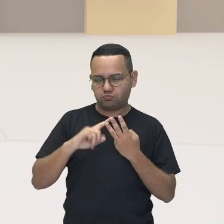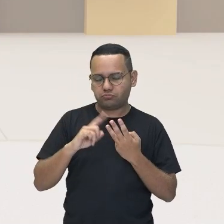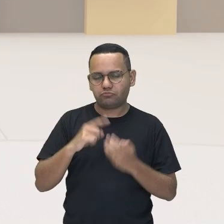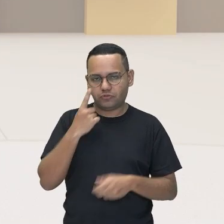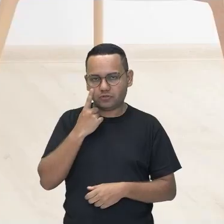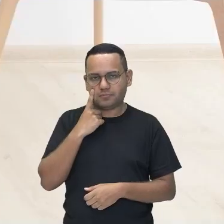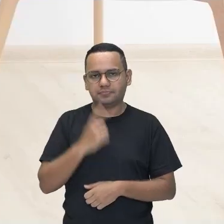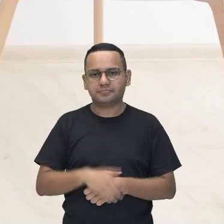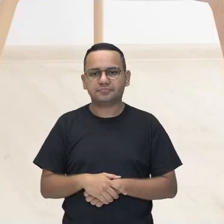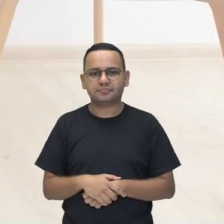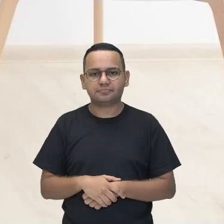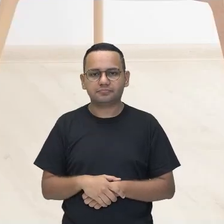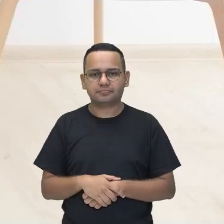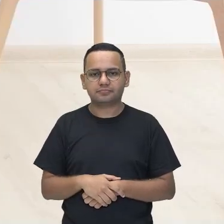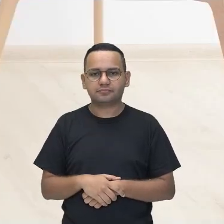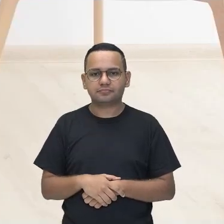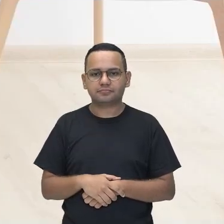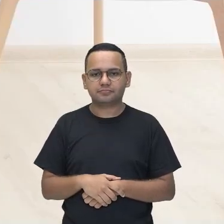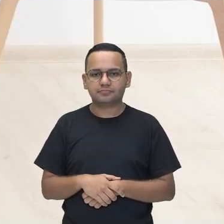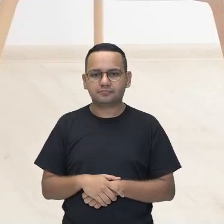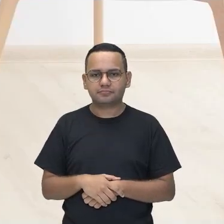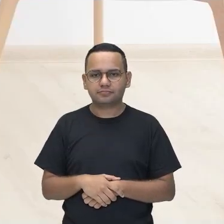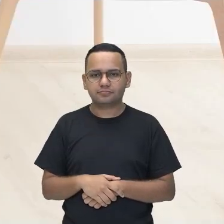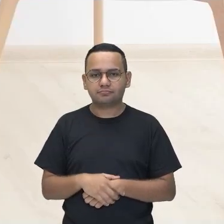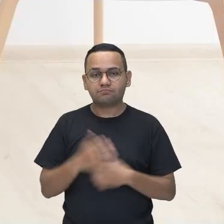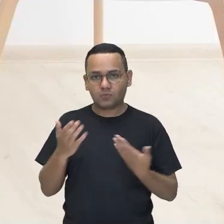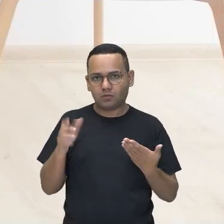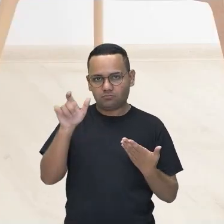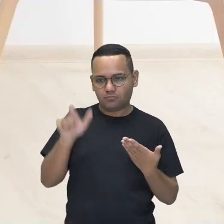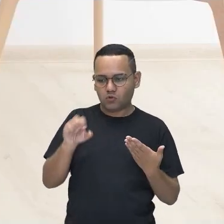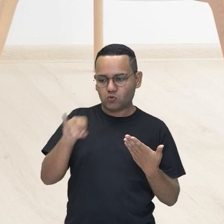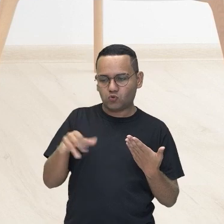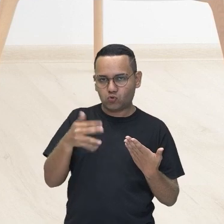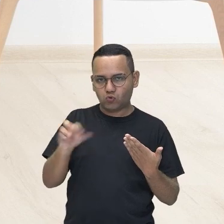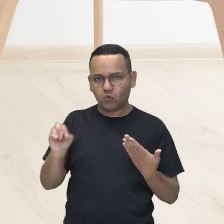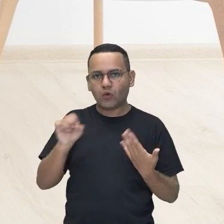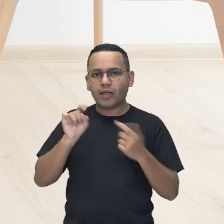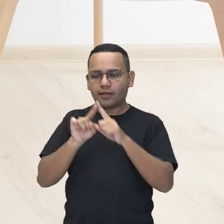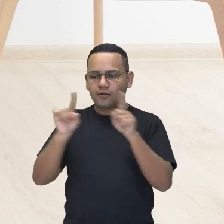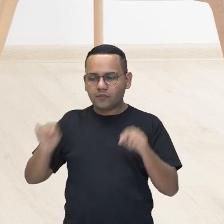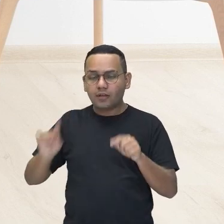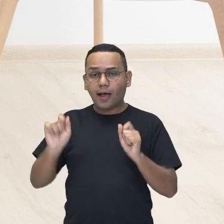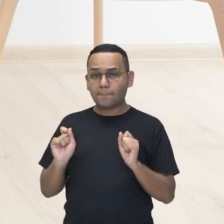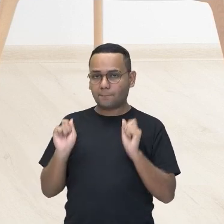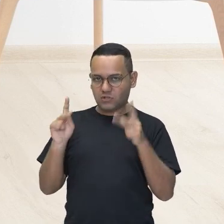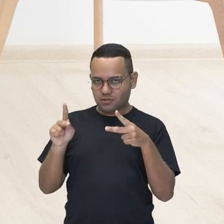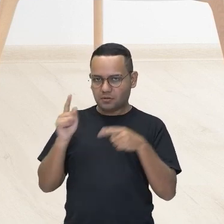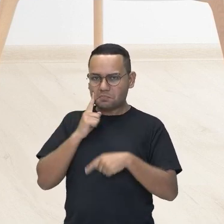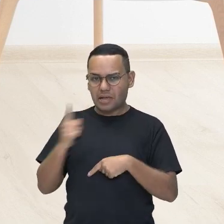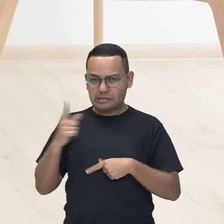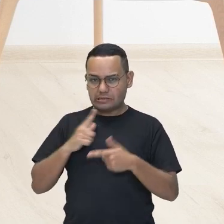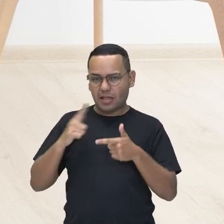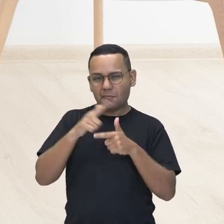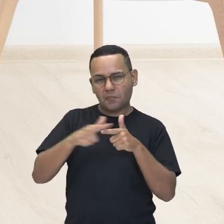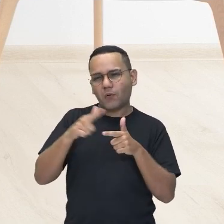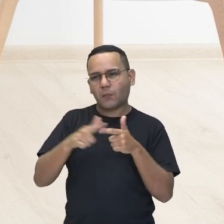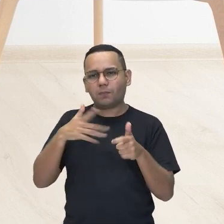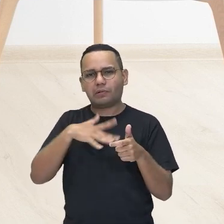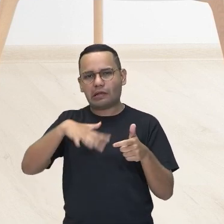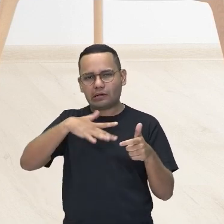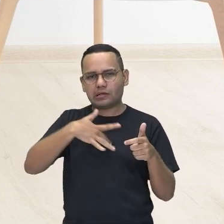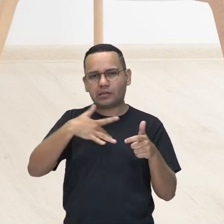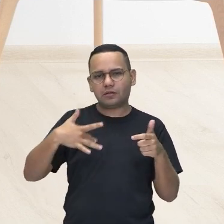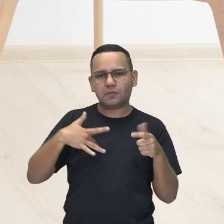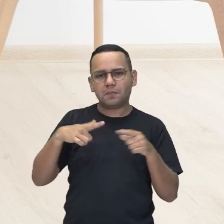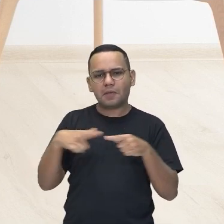Acompanhe aí com a gente. Seu João é um servidor aposentado e está enfrentando alguns problemas de saúde que